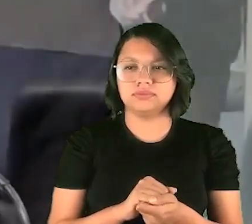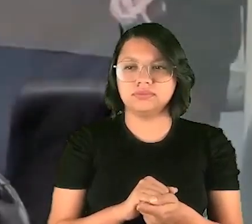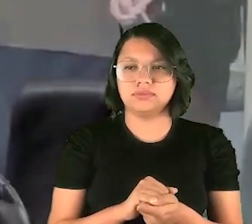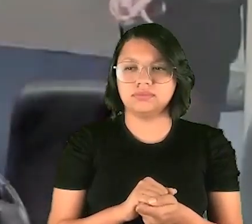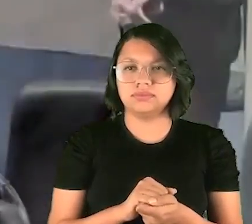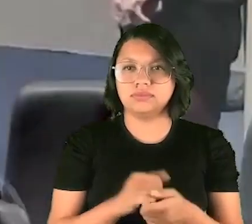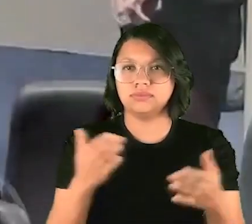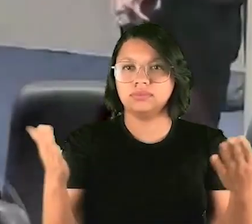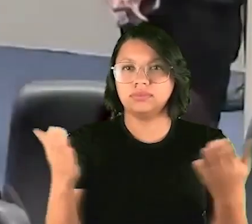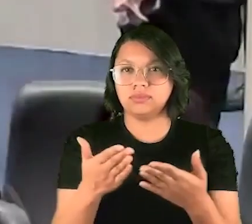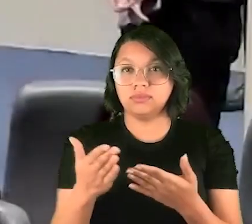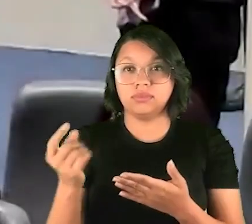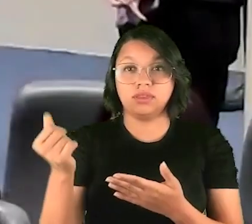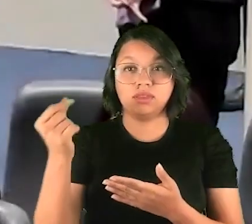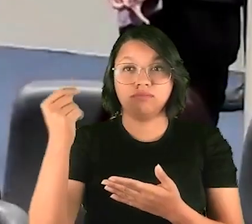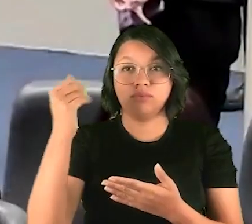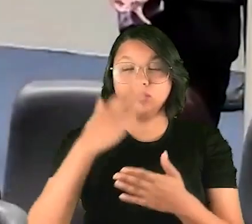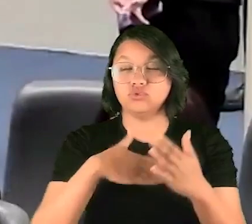e